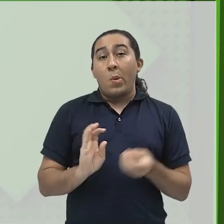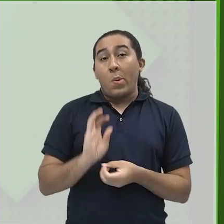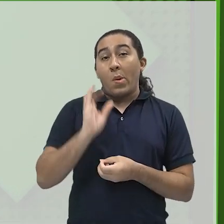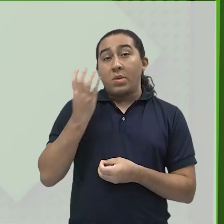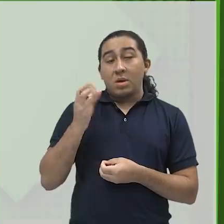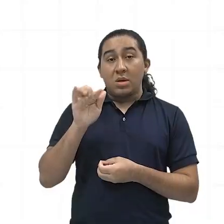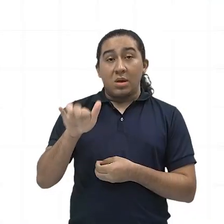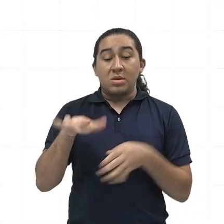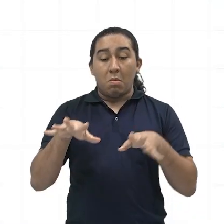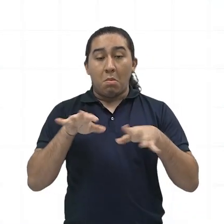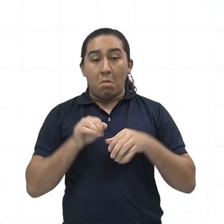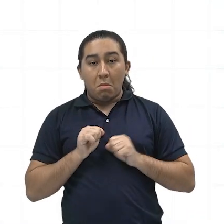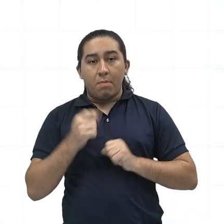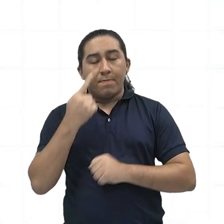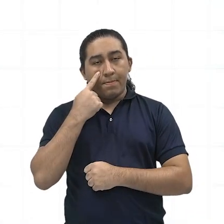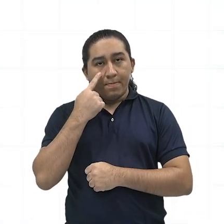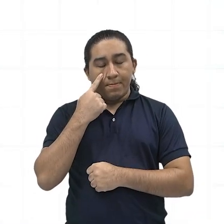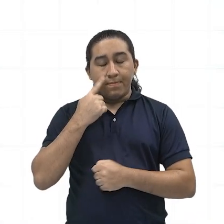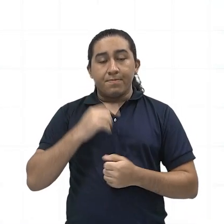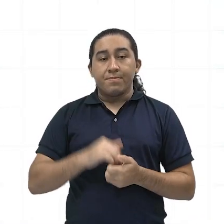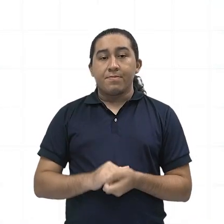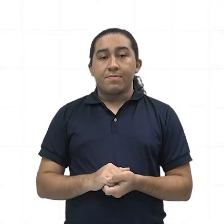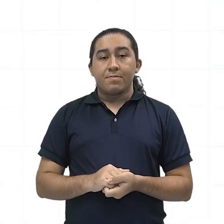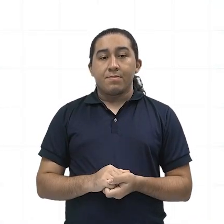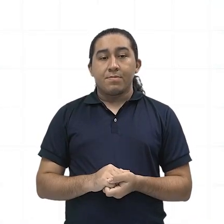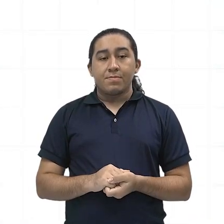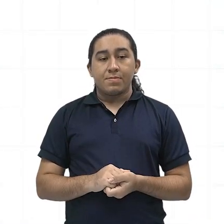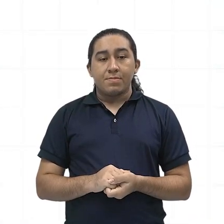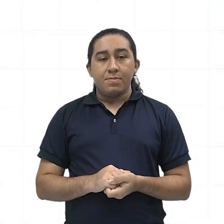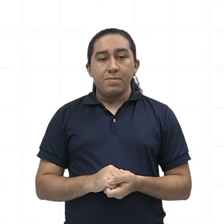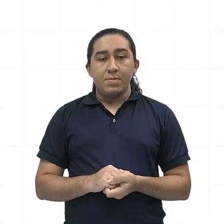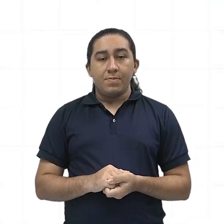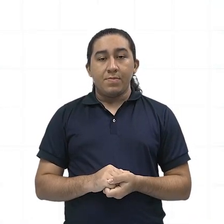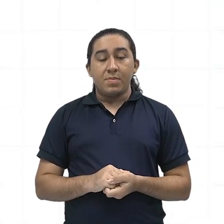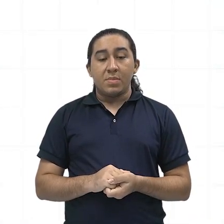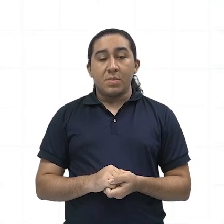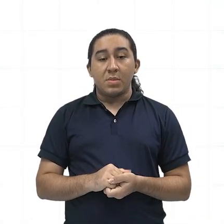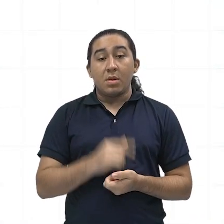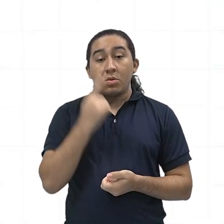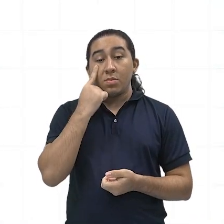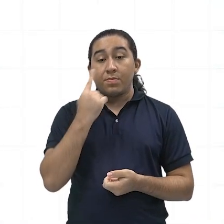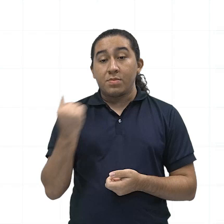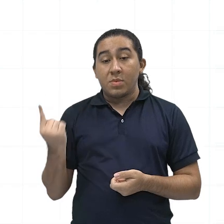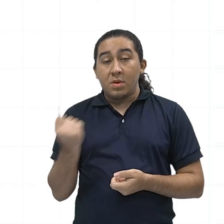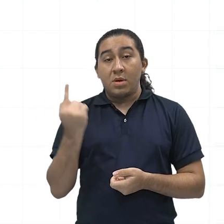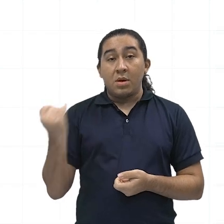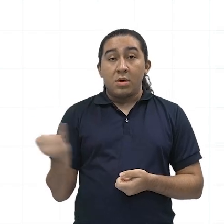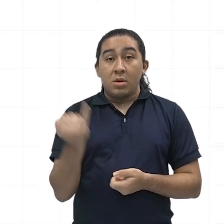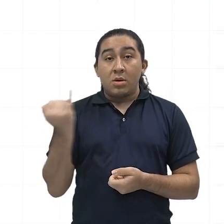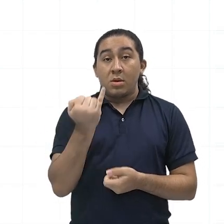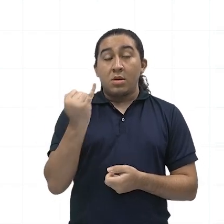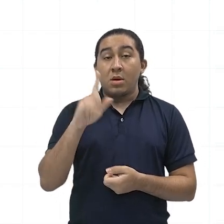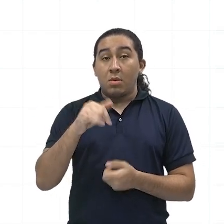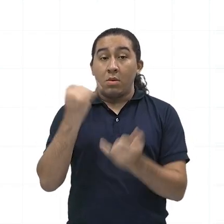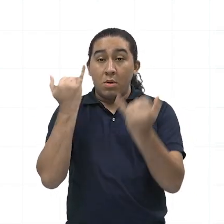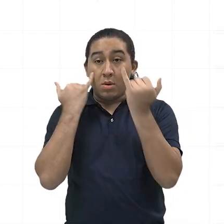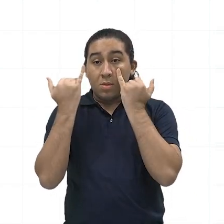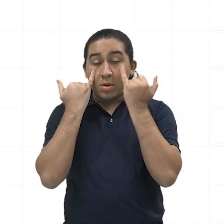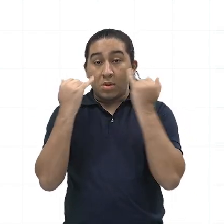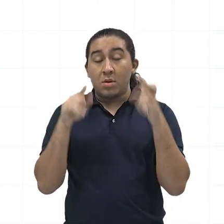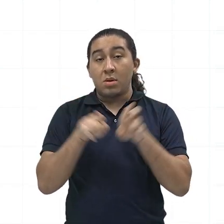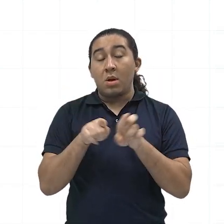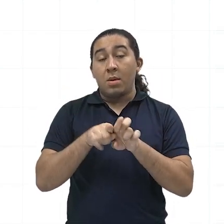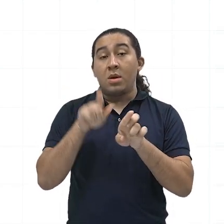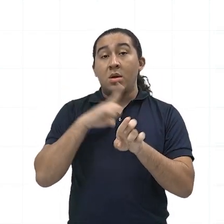de contágio? Vamos ver aqui alguns exemplos, né? É muito importante essa informação, inclusive ela é